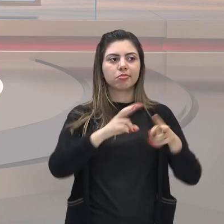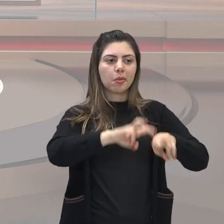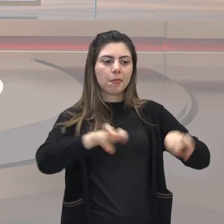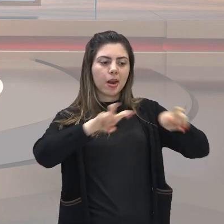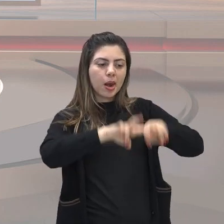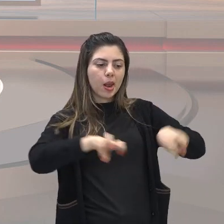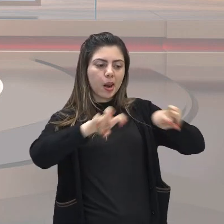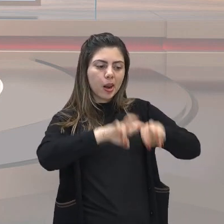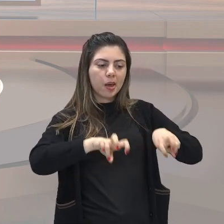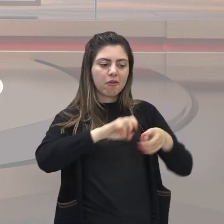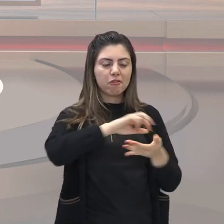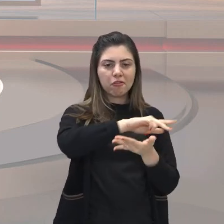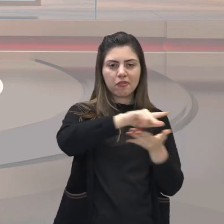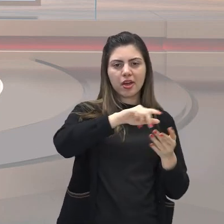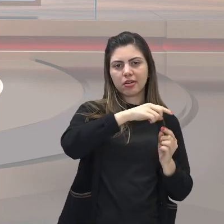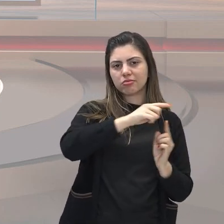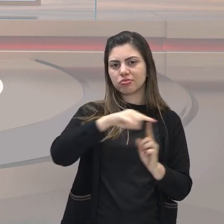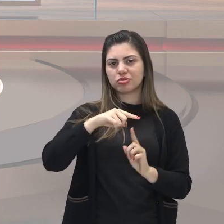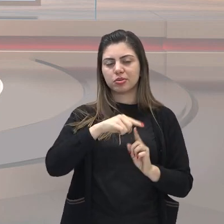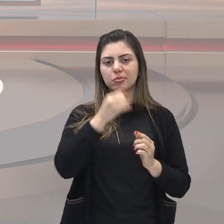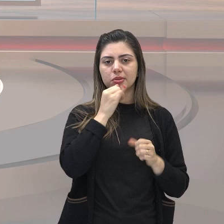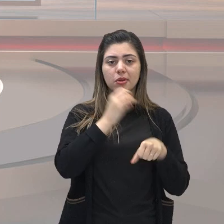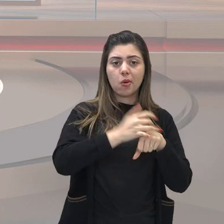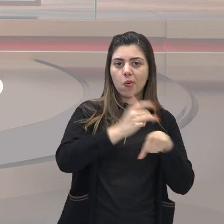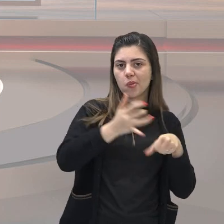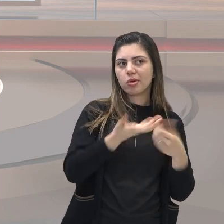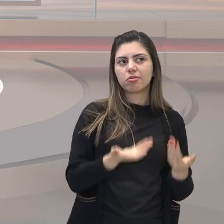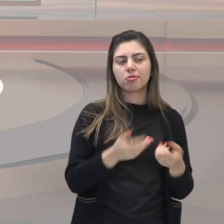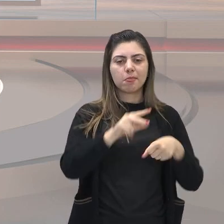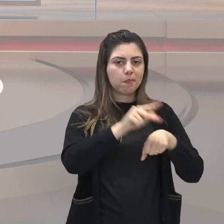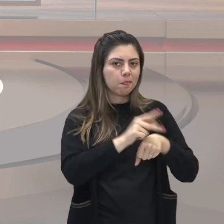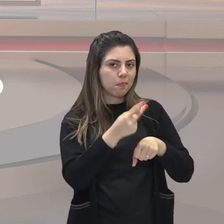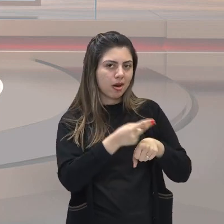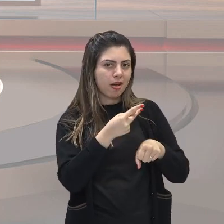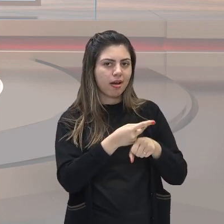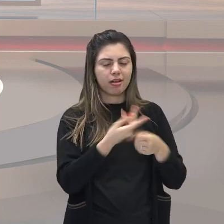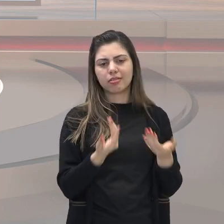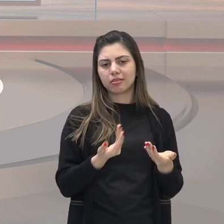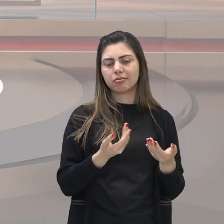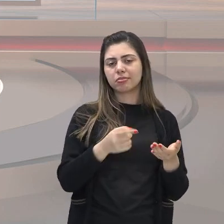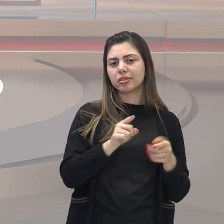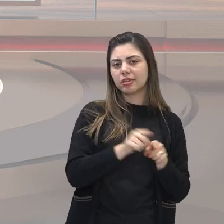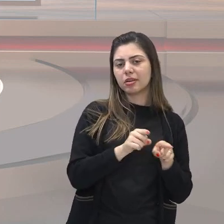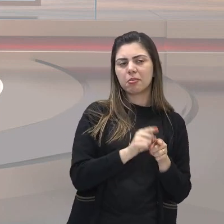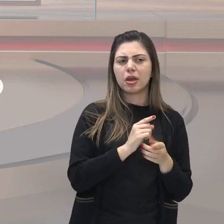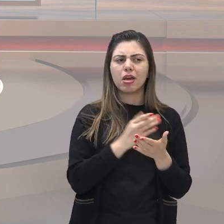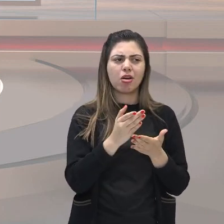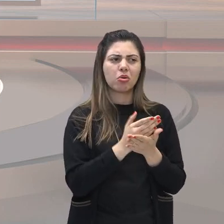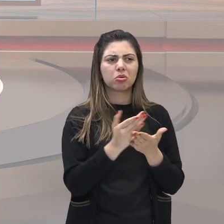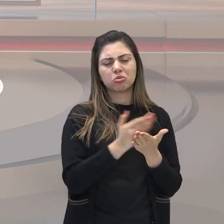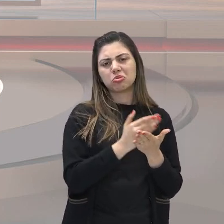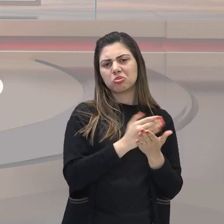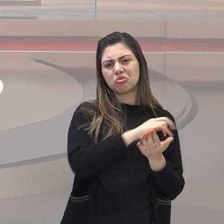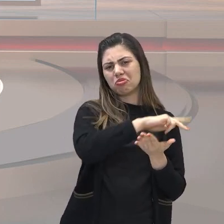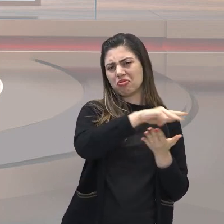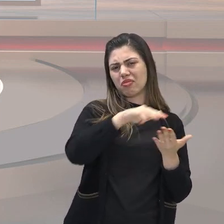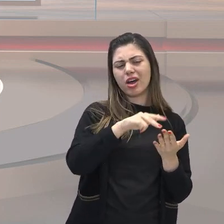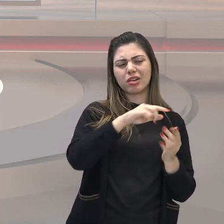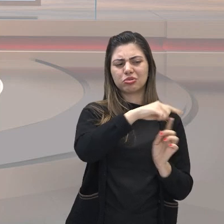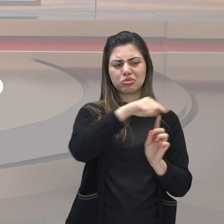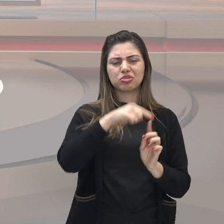metais preciosos, né, como ouro, prata e também alguns outros metais que servem de